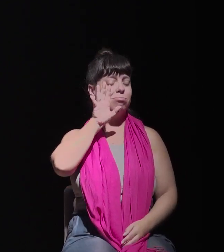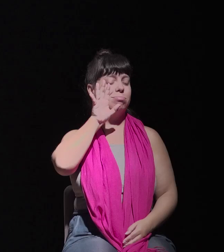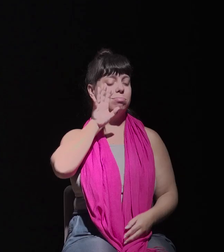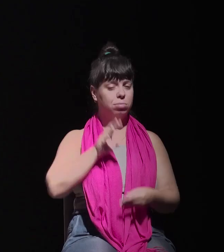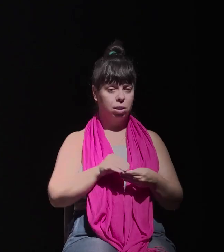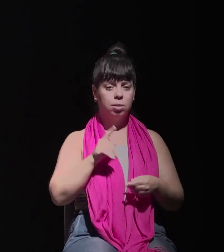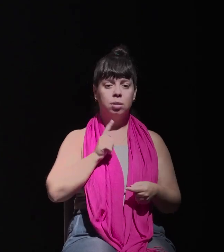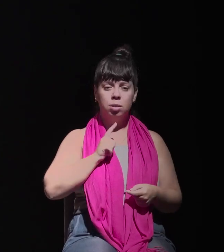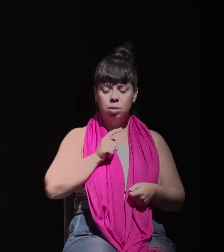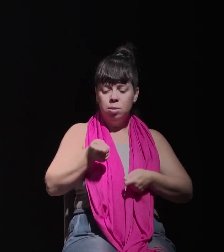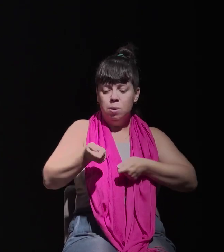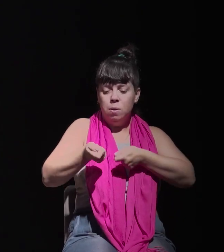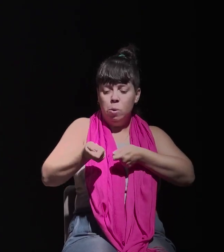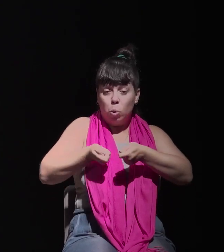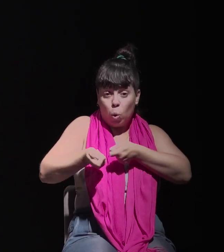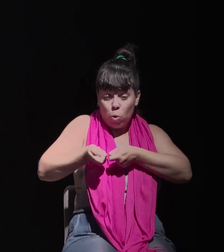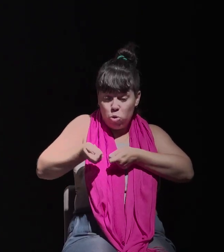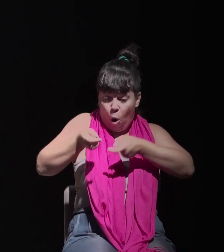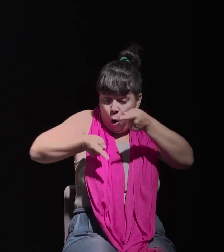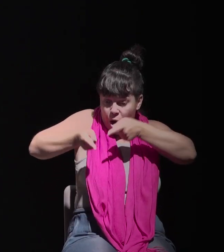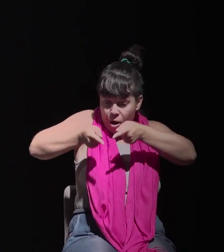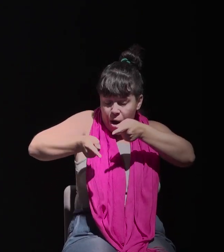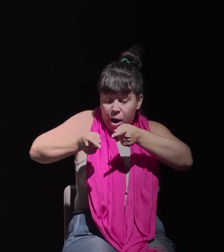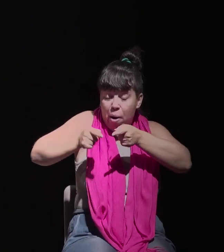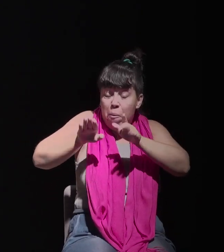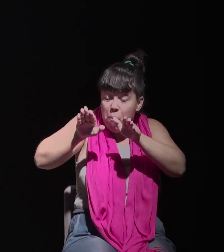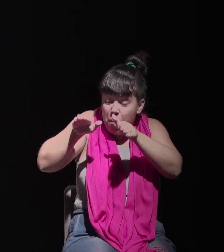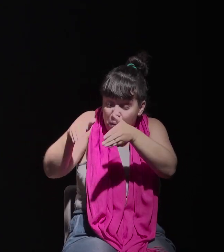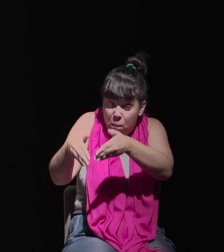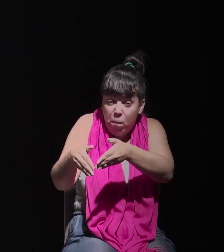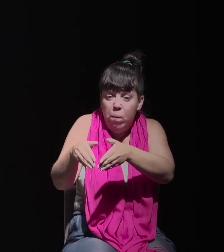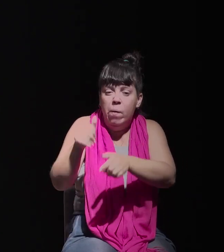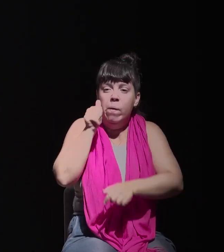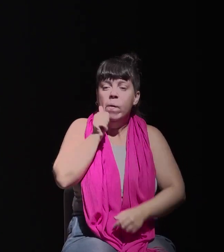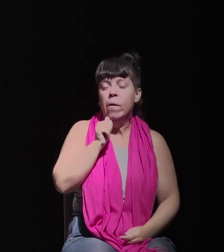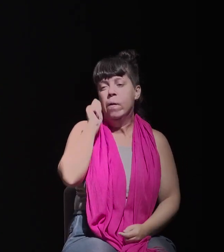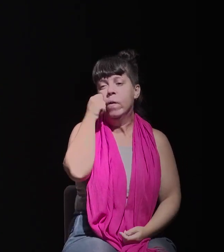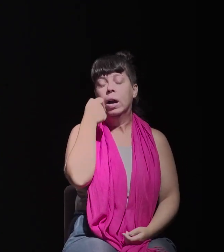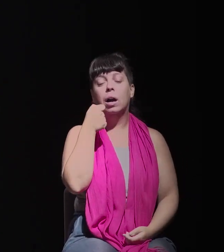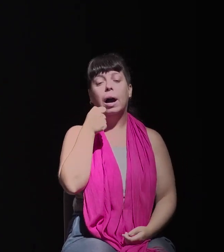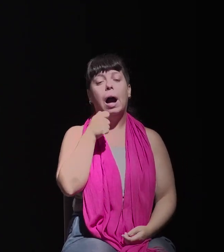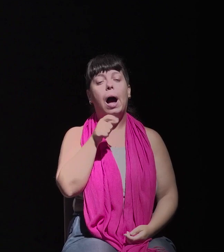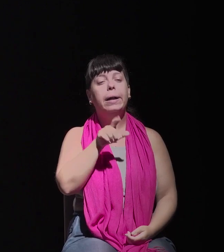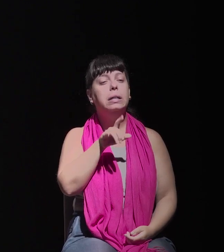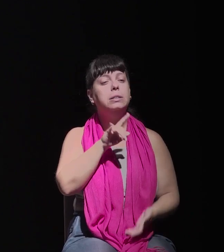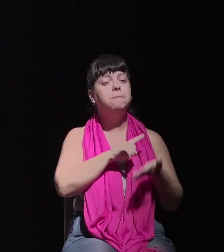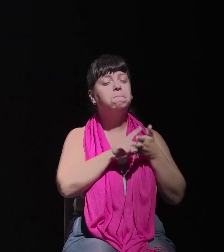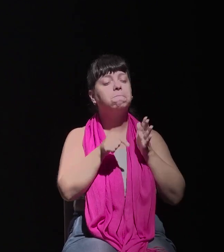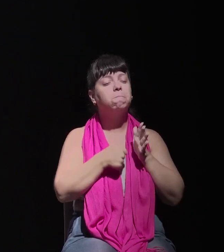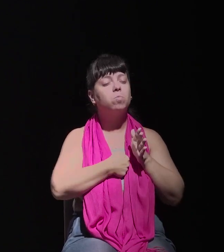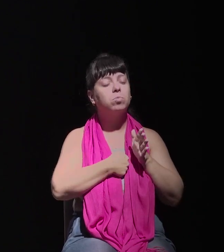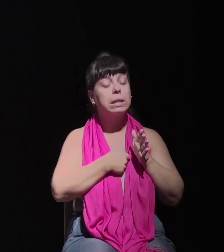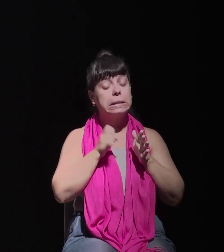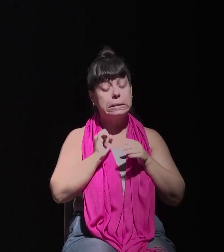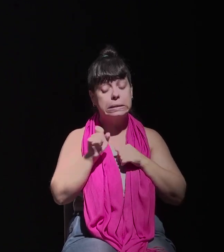mecanismo de controle específico no corpo das mulheres negras, ela começa a se perguntar se há um processo de tomada de consciência dessas mulheres negras